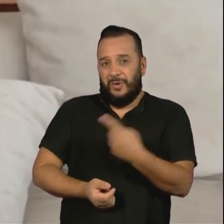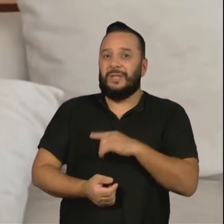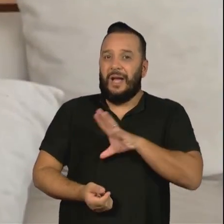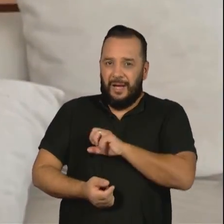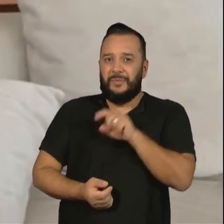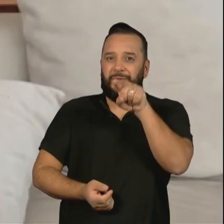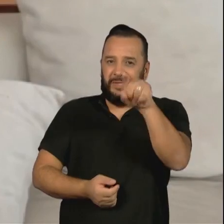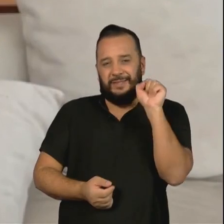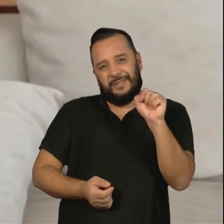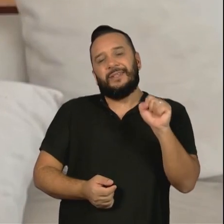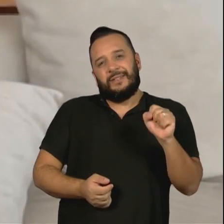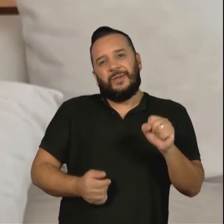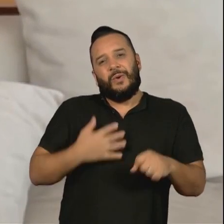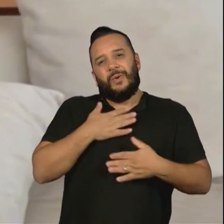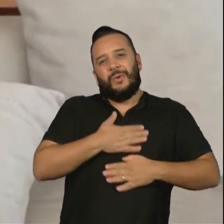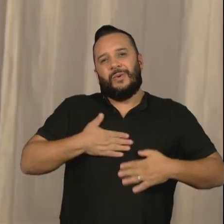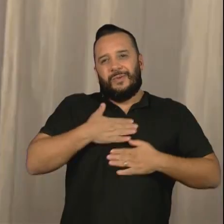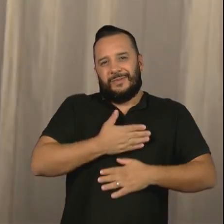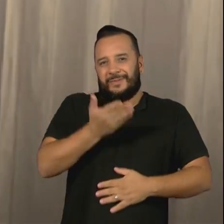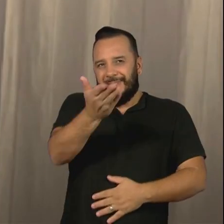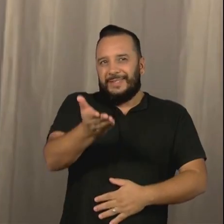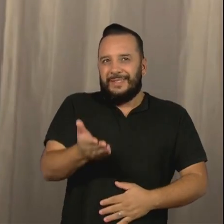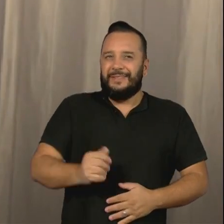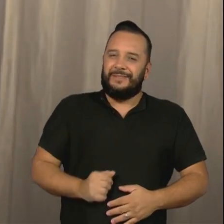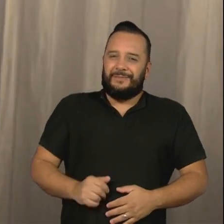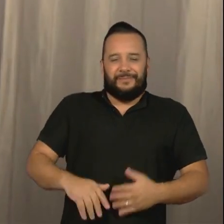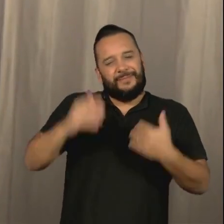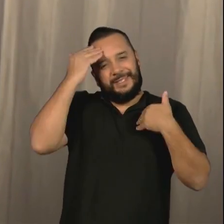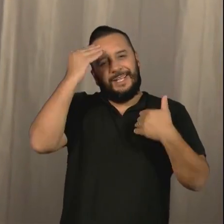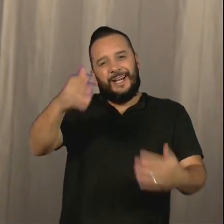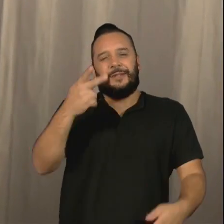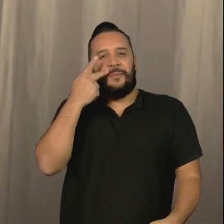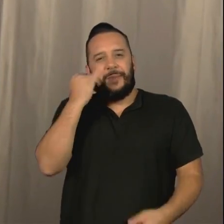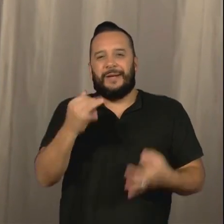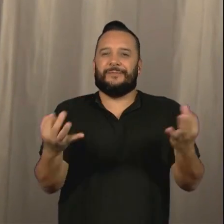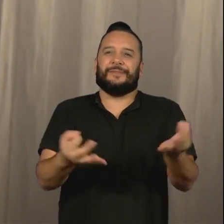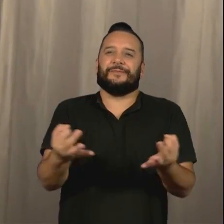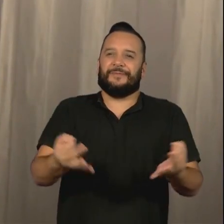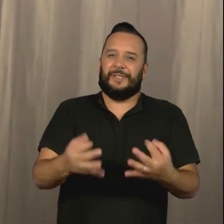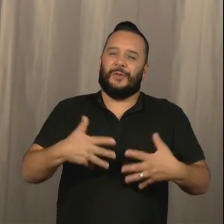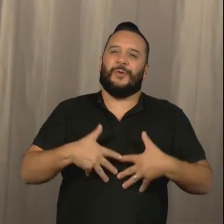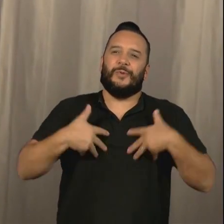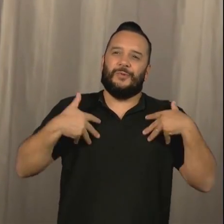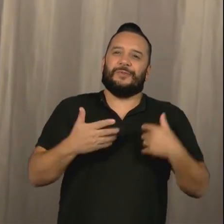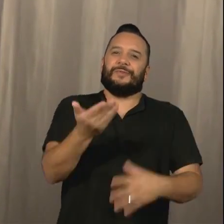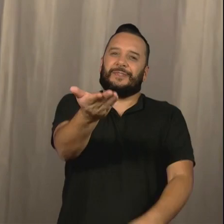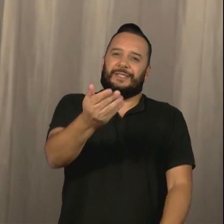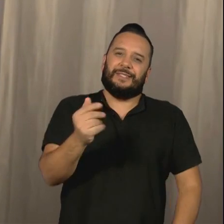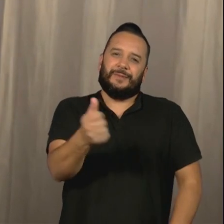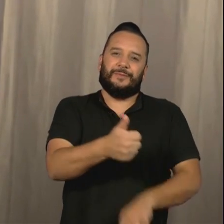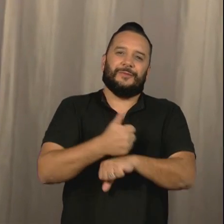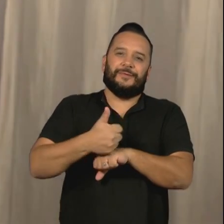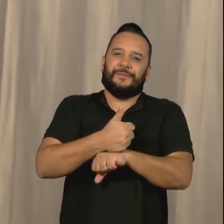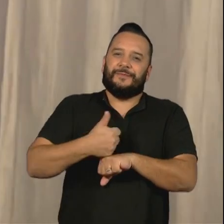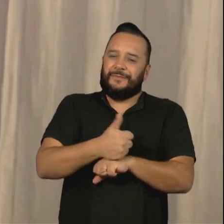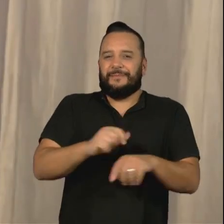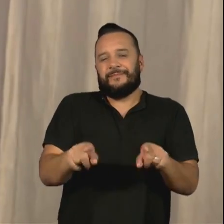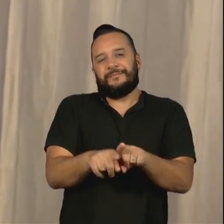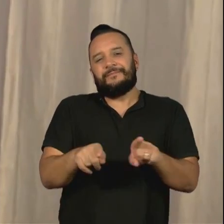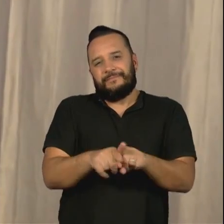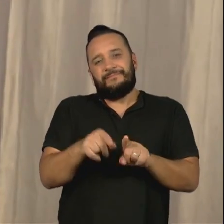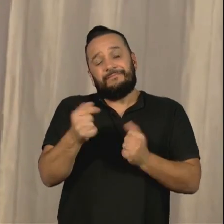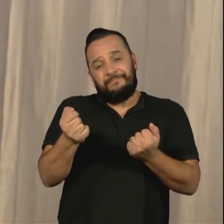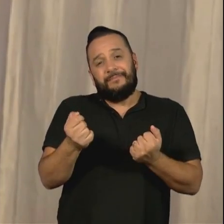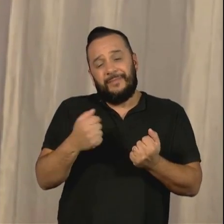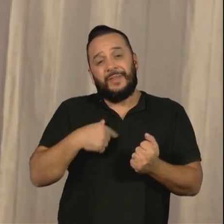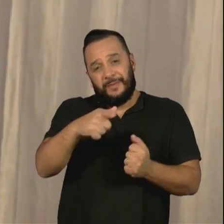gente é muito, muito orgulhoso de você, tá? Te amo muito. Obrigado por ser um excelente pai. Eu tenho orgulho imenso de você como profissional e queria, acima de tudo, falar